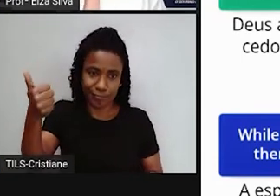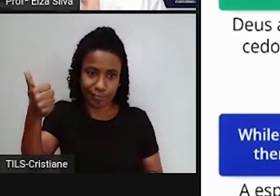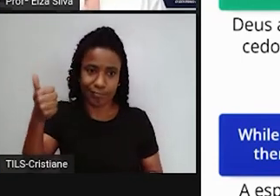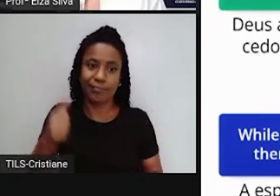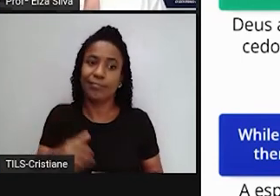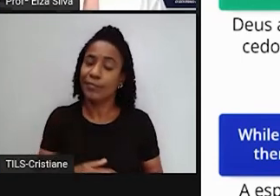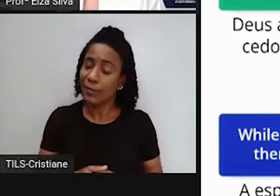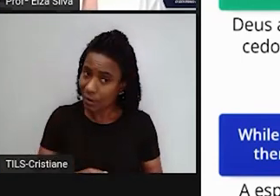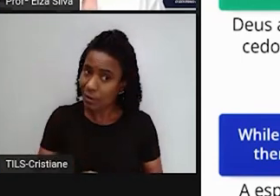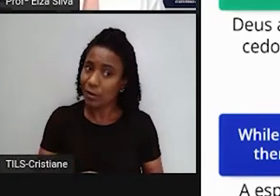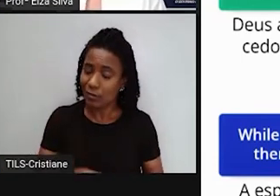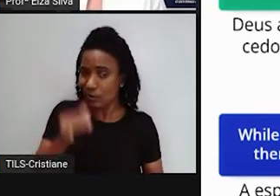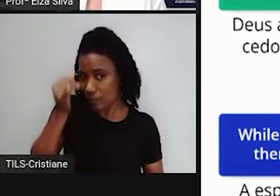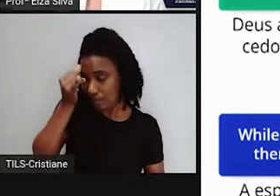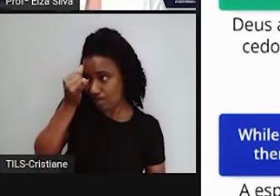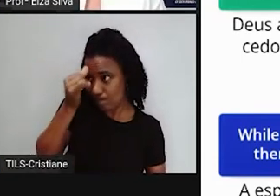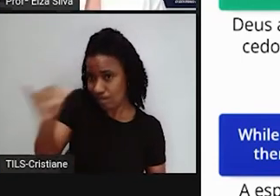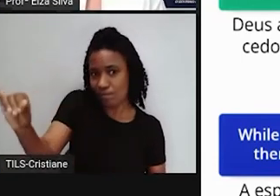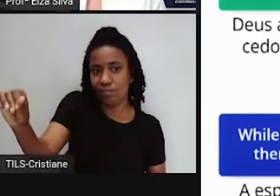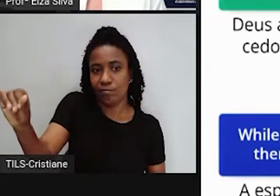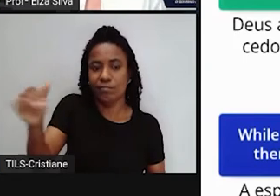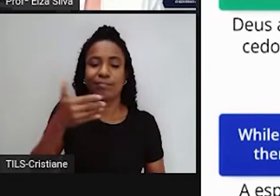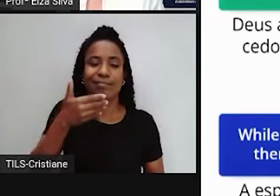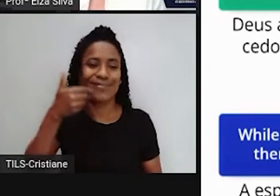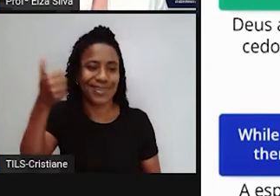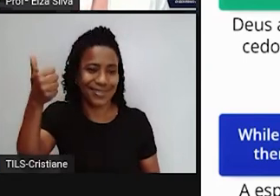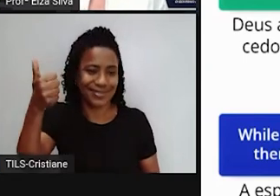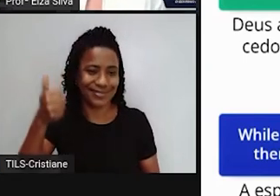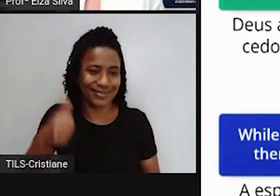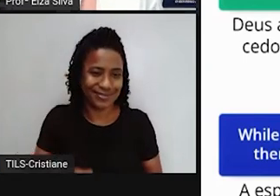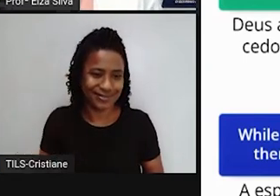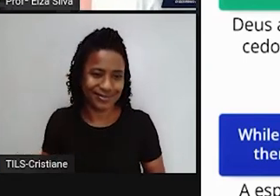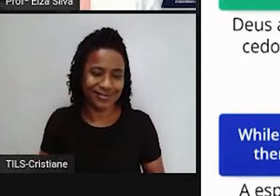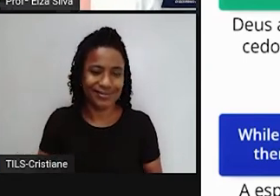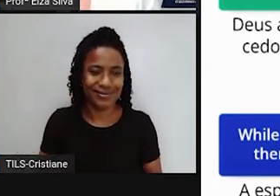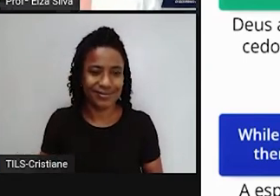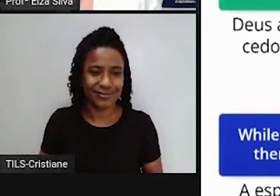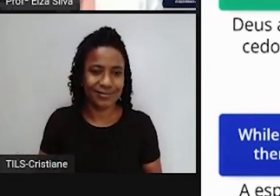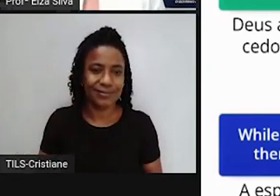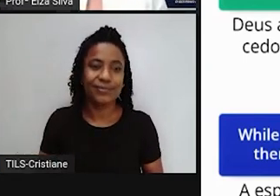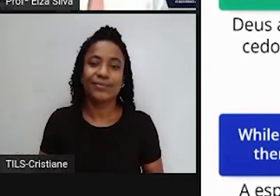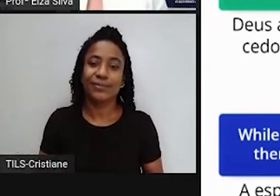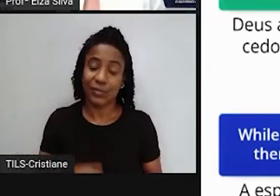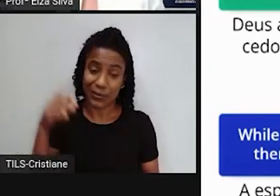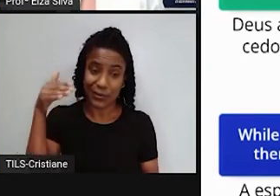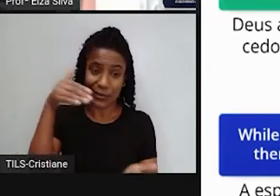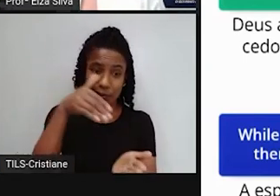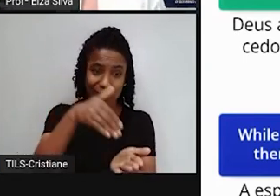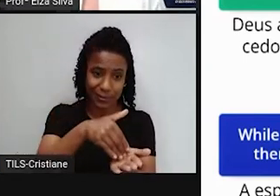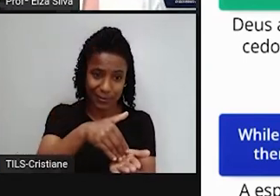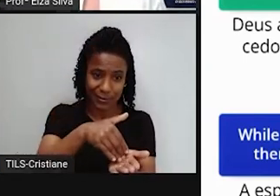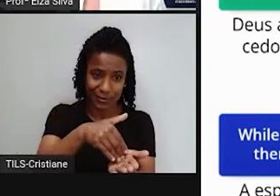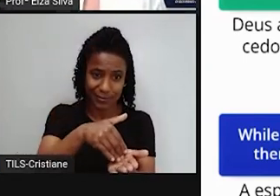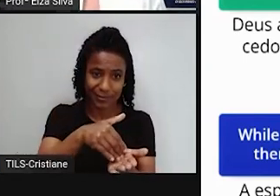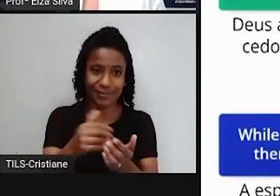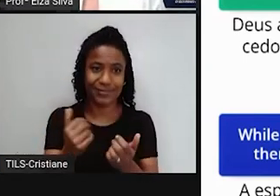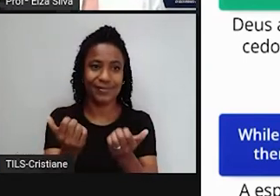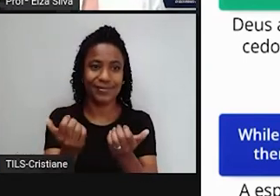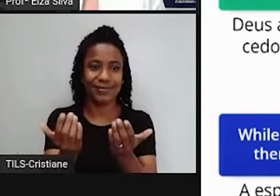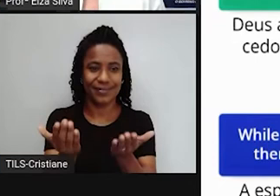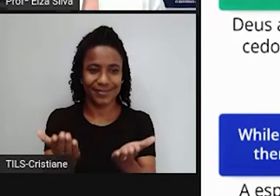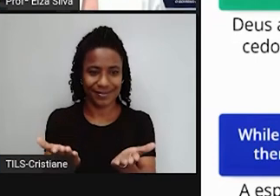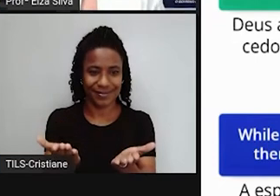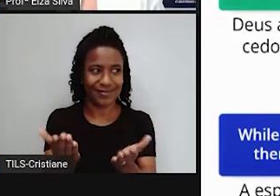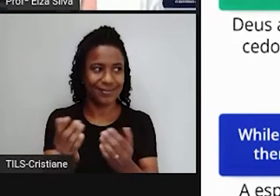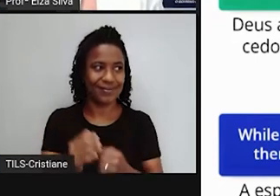Então, melhor prevenir do que remediar. E, por fim, o nosso último ditado. The road to